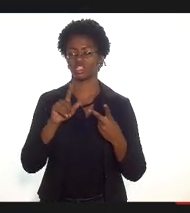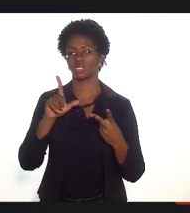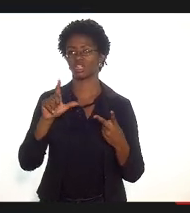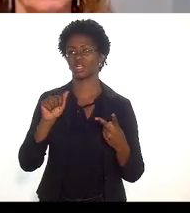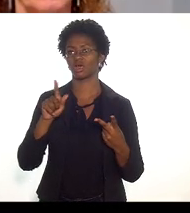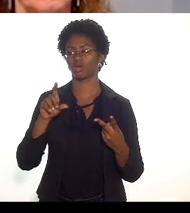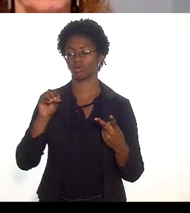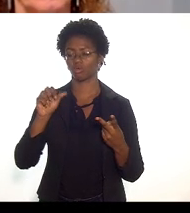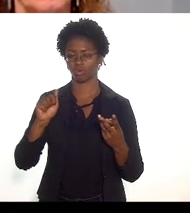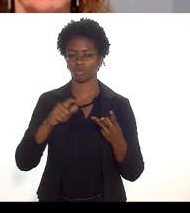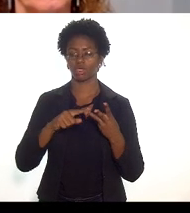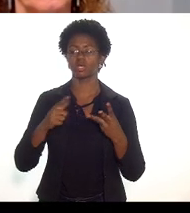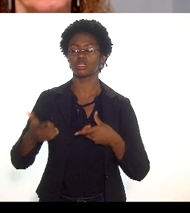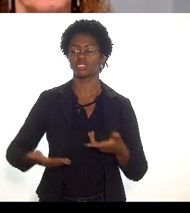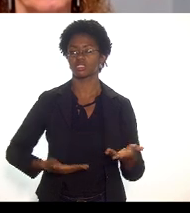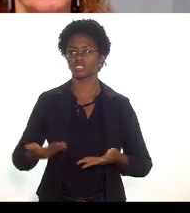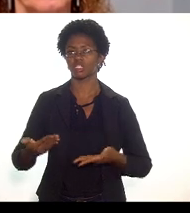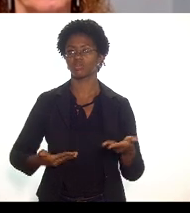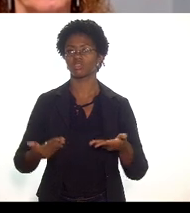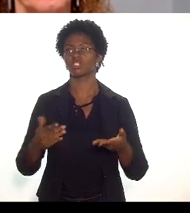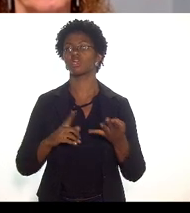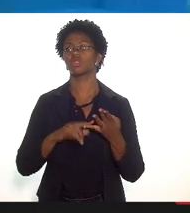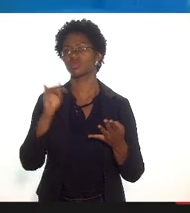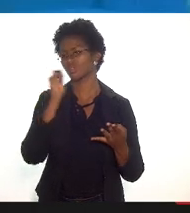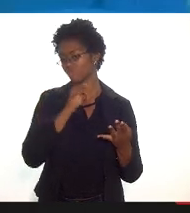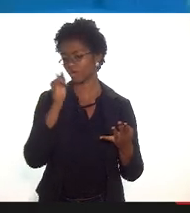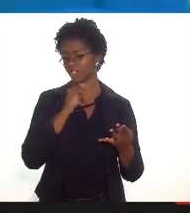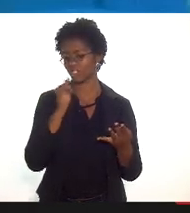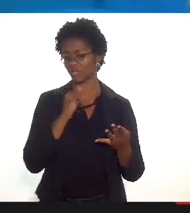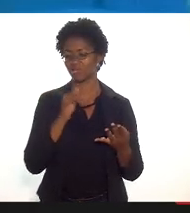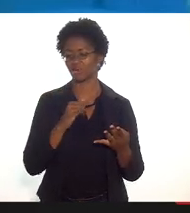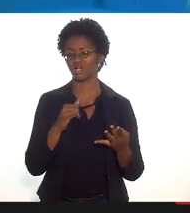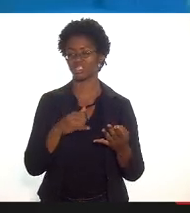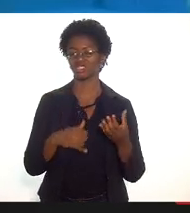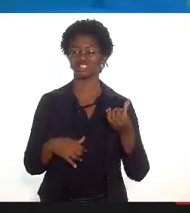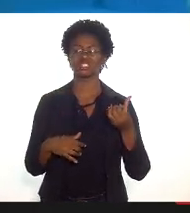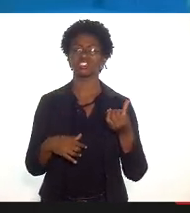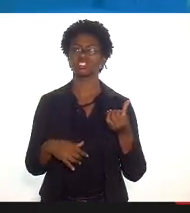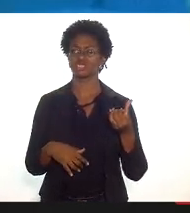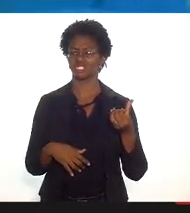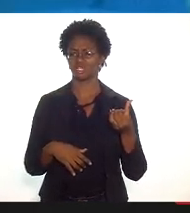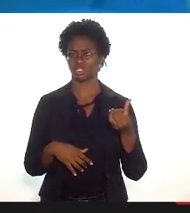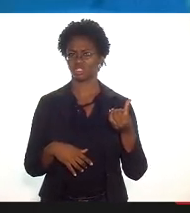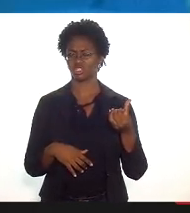Andaraí, Lagoa, Servidores, Cardoso Fontes, Ipanema, né? 6 hospitais,